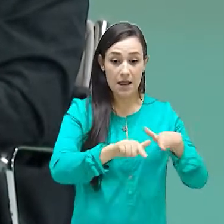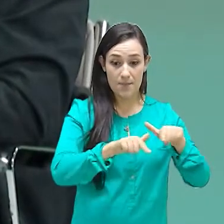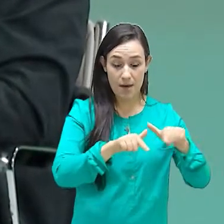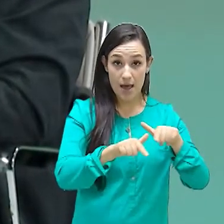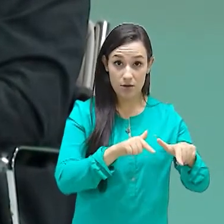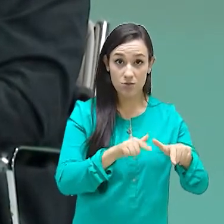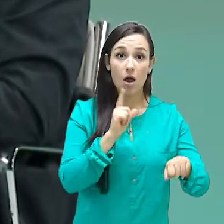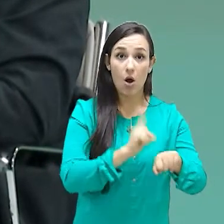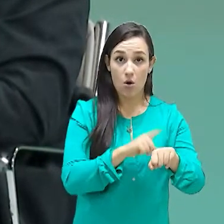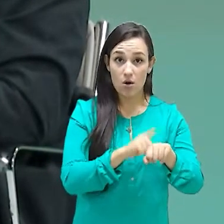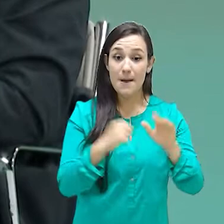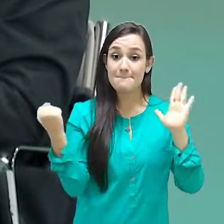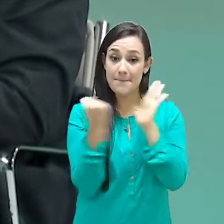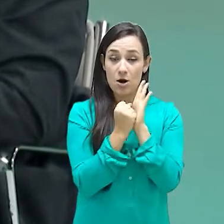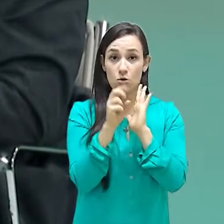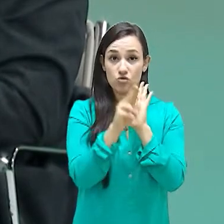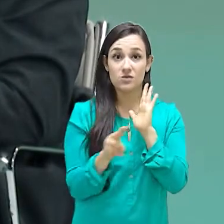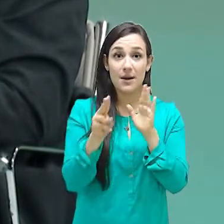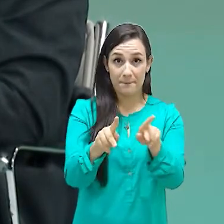a receberem